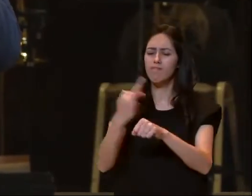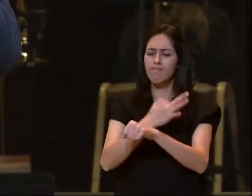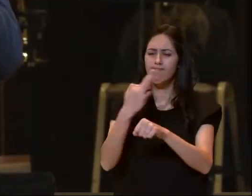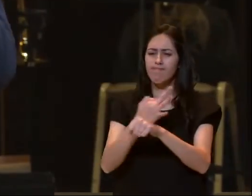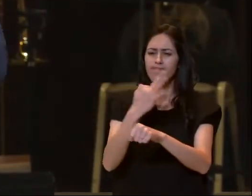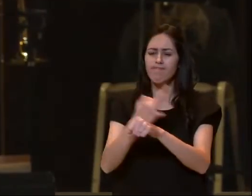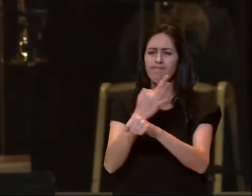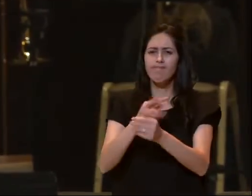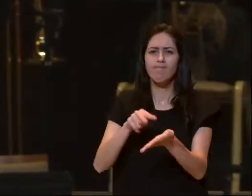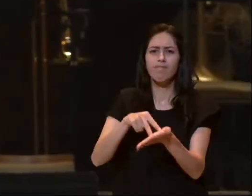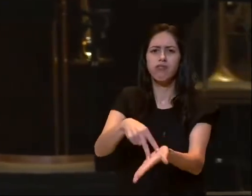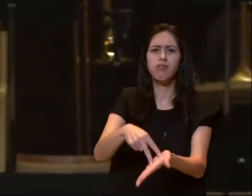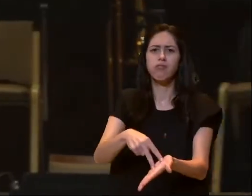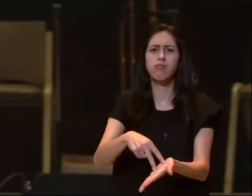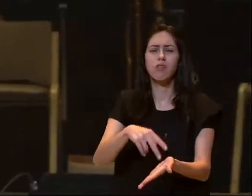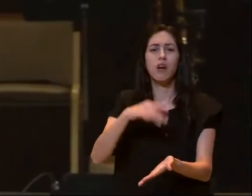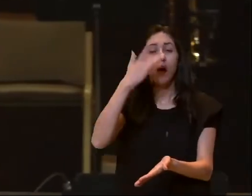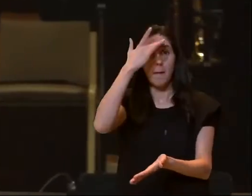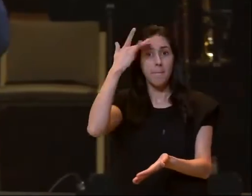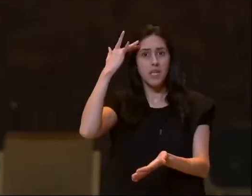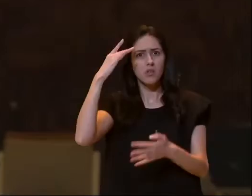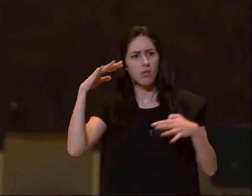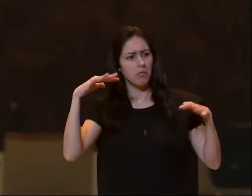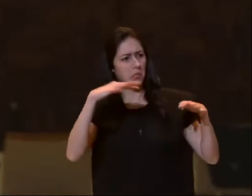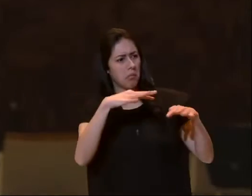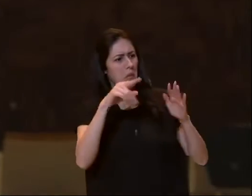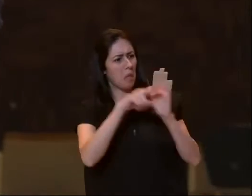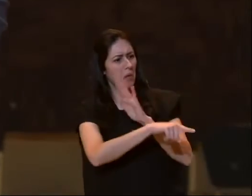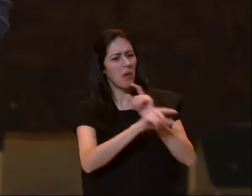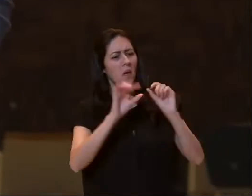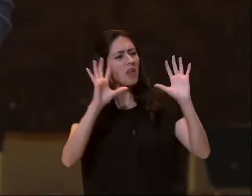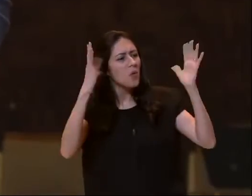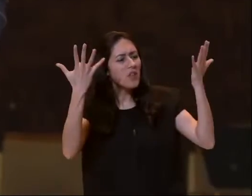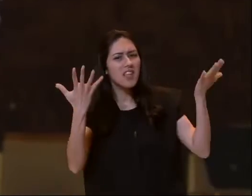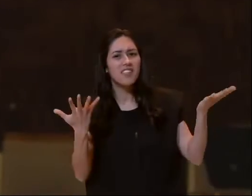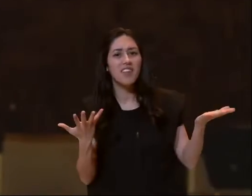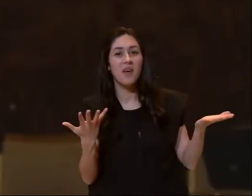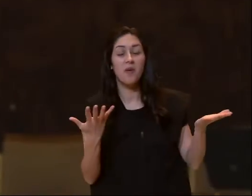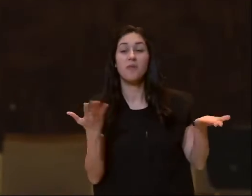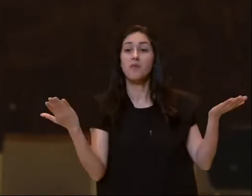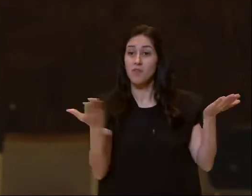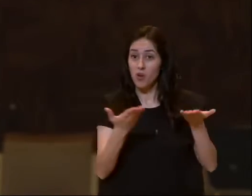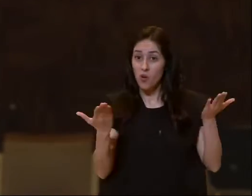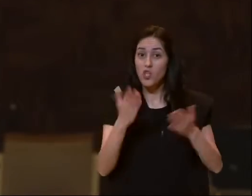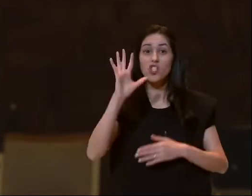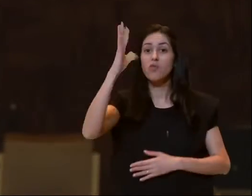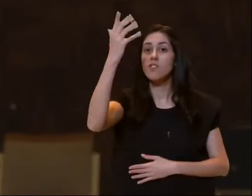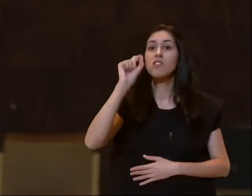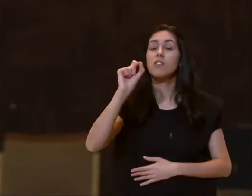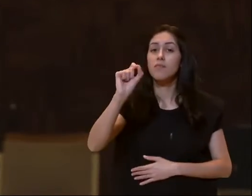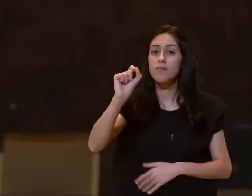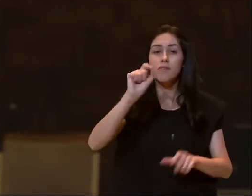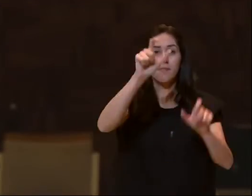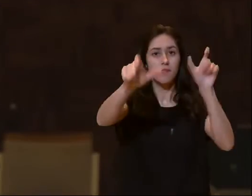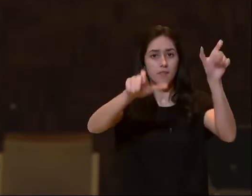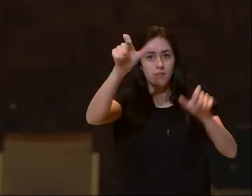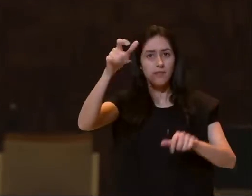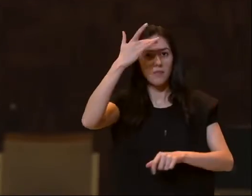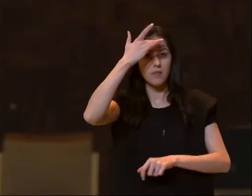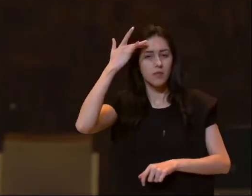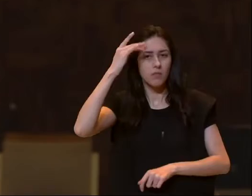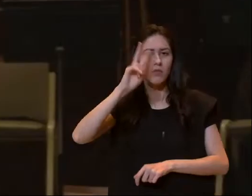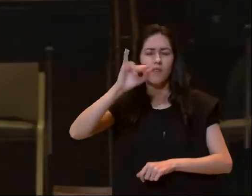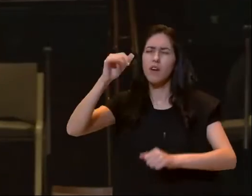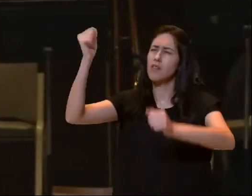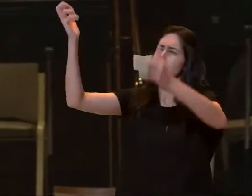é dele, e as pessoas vão dizer: o que aconteceu? Sabe o que vai acontecer hoje? Pessoas receberão de uma porção nova